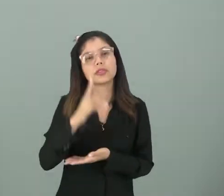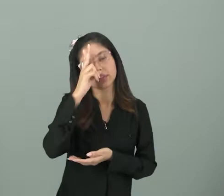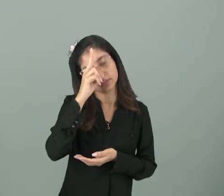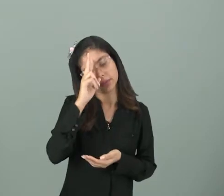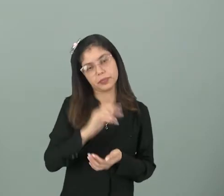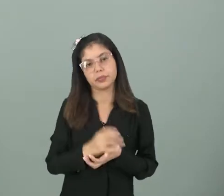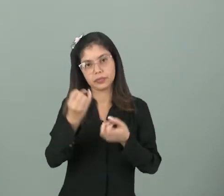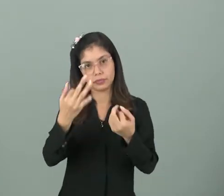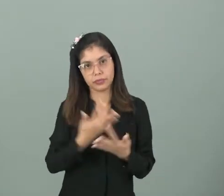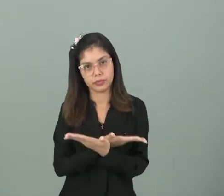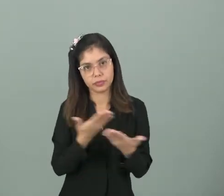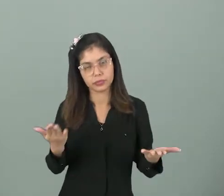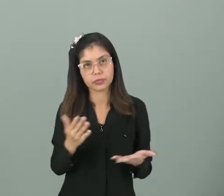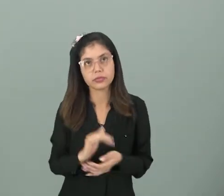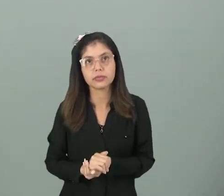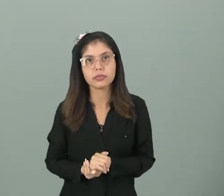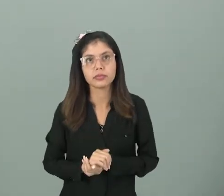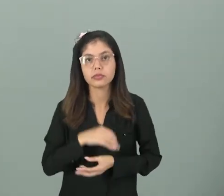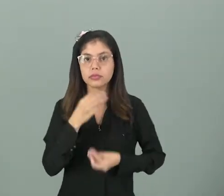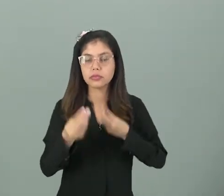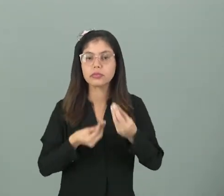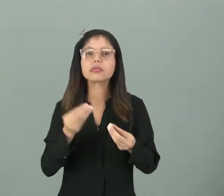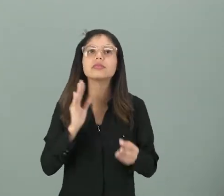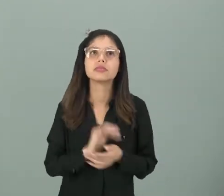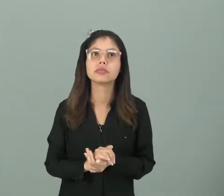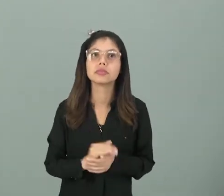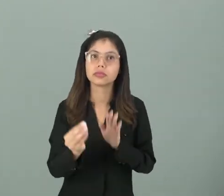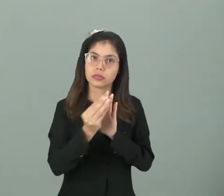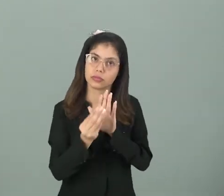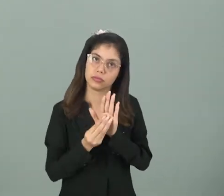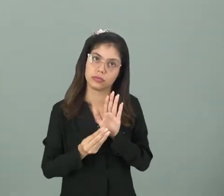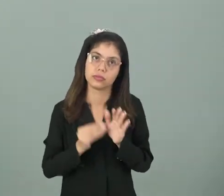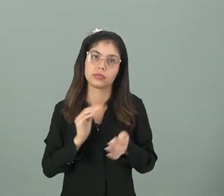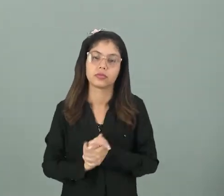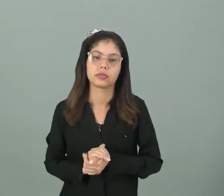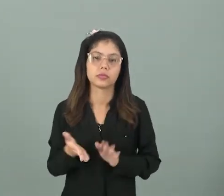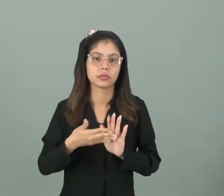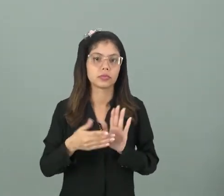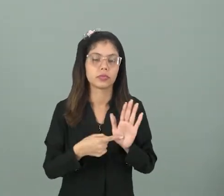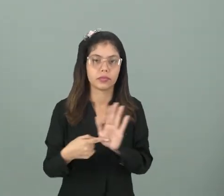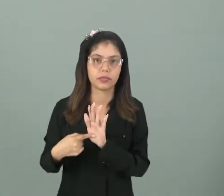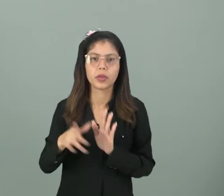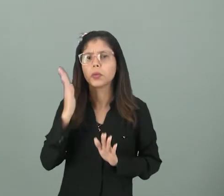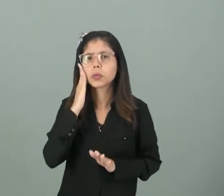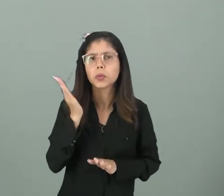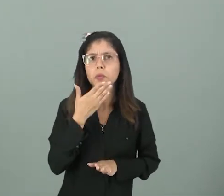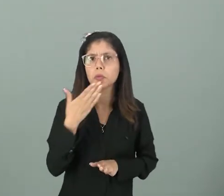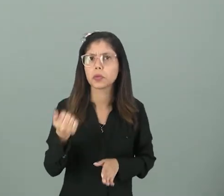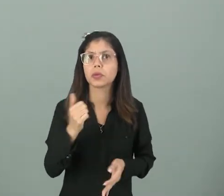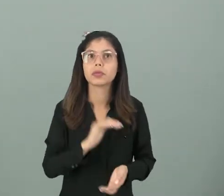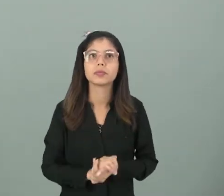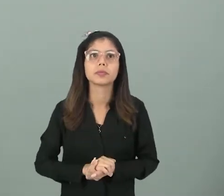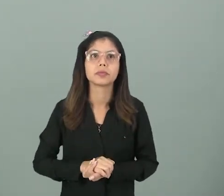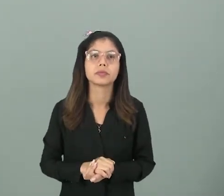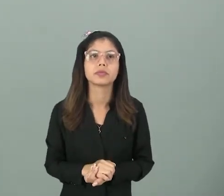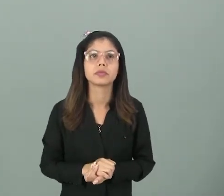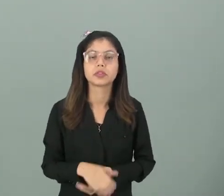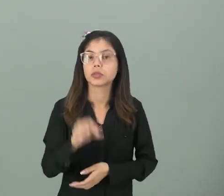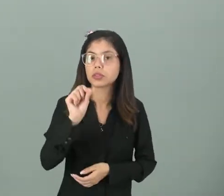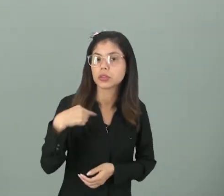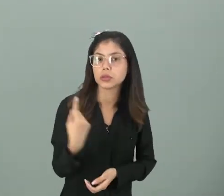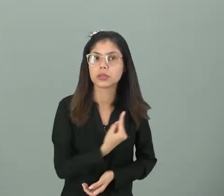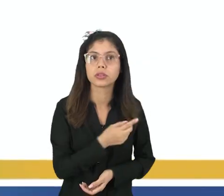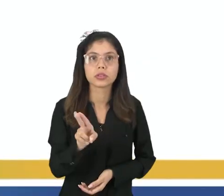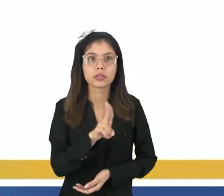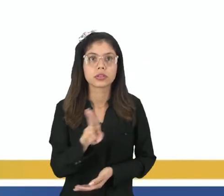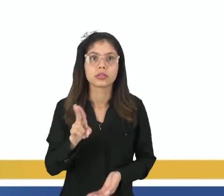lembrar, que eu vou já citar para vocês e ensinar como é que a gente faz para lembrar essa ordem. Ele também propôs aí, para entender a taxonomia melhor, o que a gente